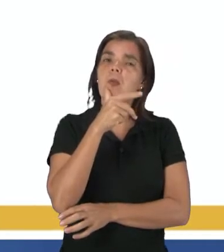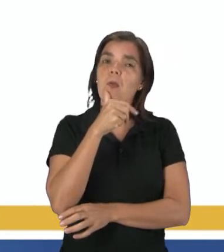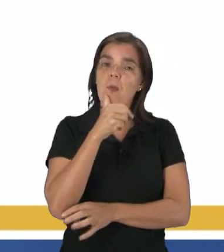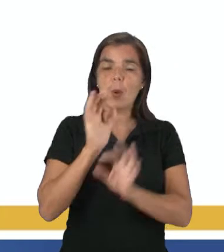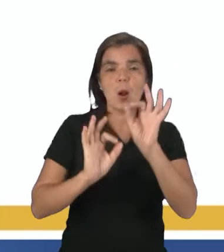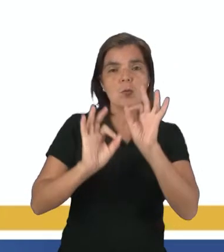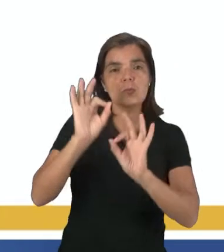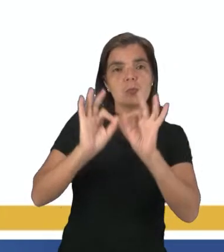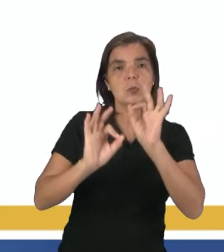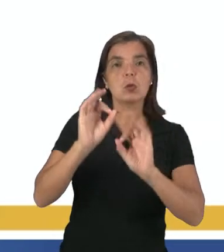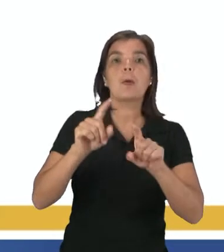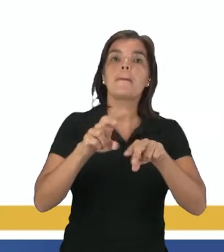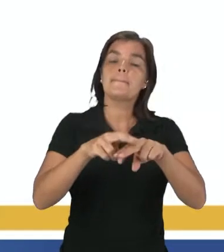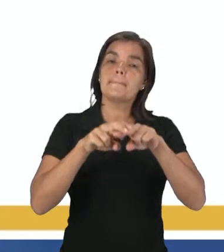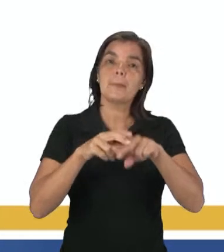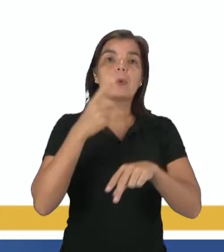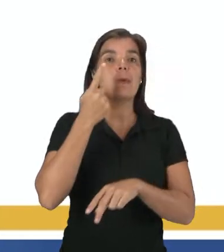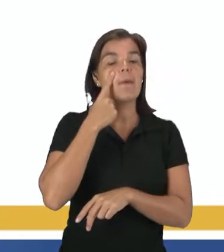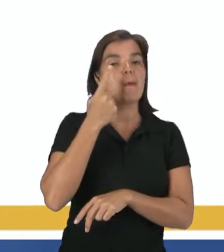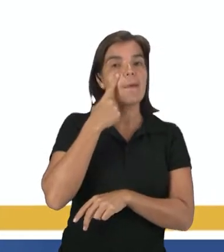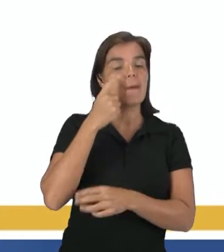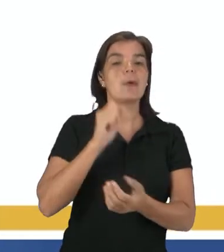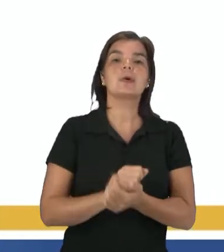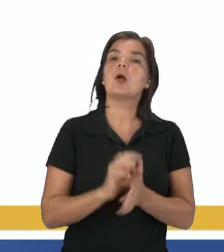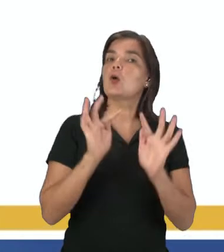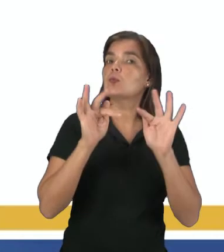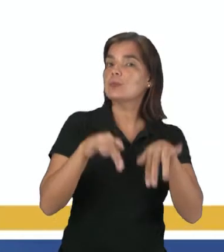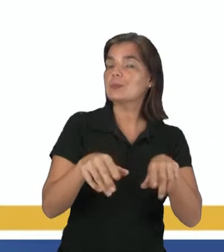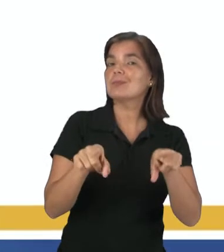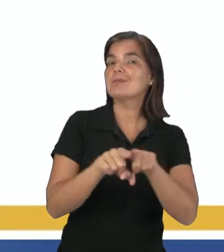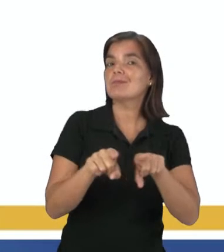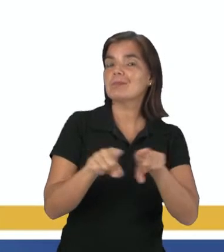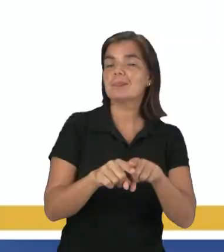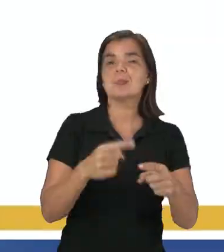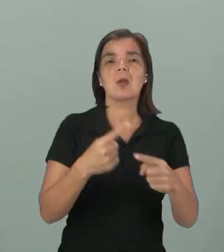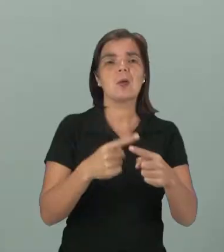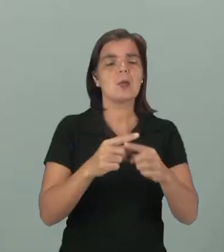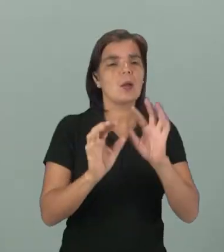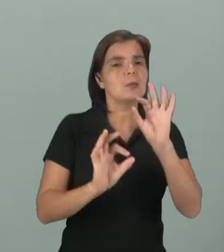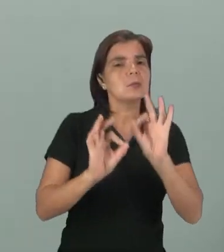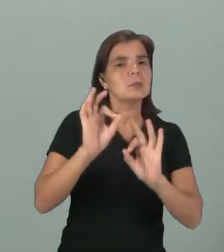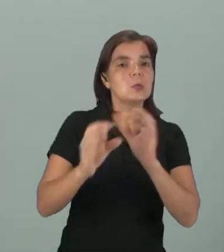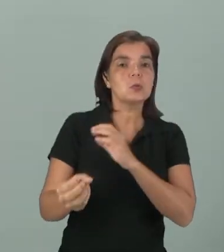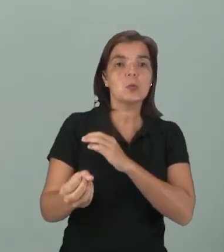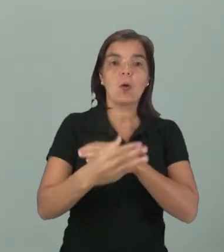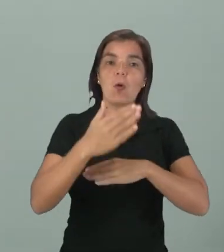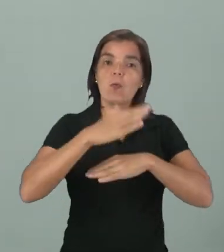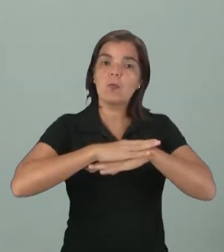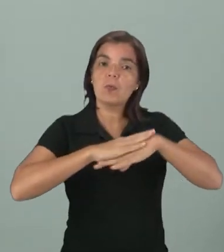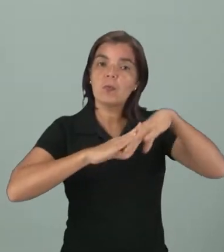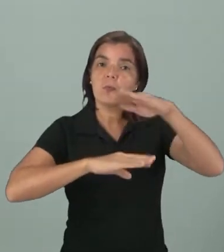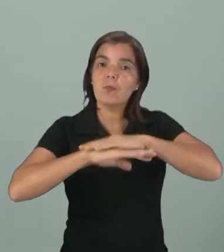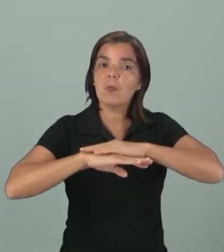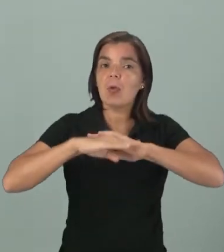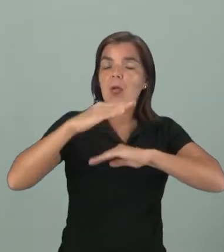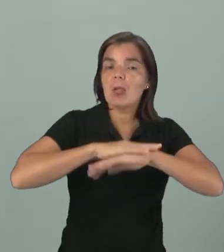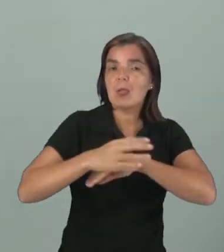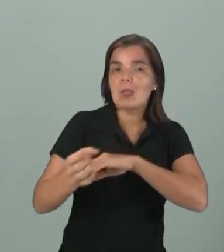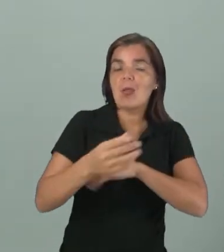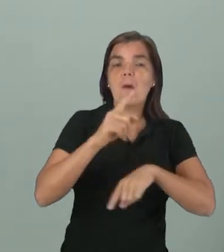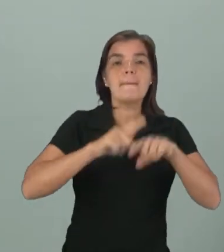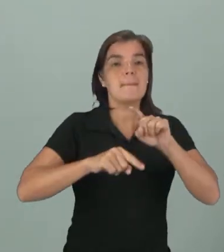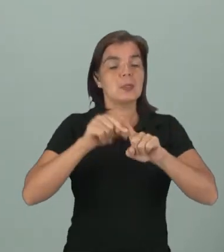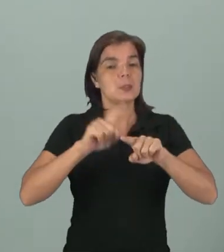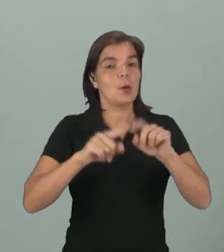serem formadas. Por isso que a gente diz que ela tem um fim, porque até que se forme uma nova camada, né, até que se forme